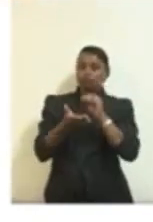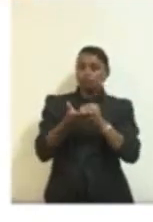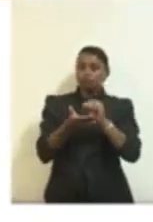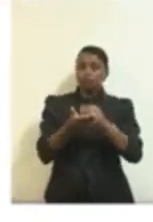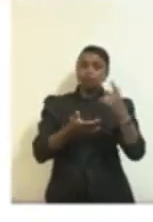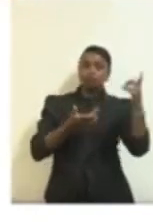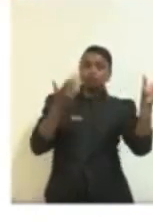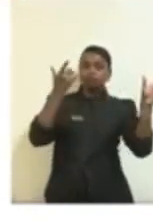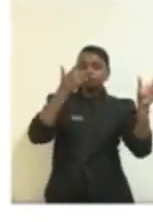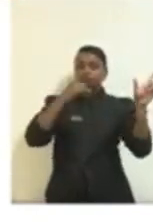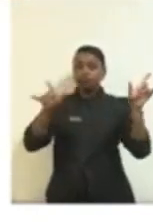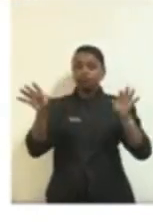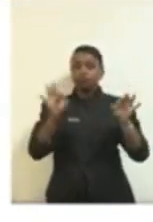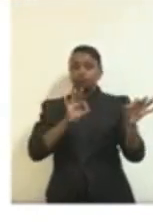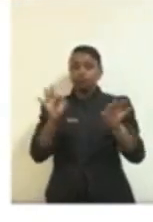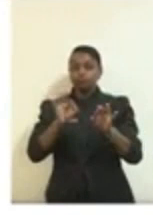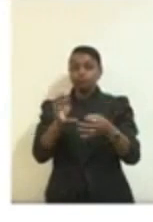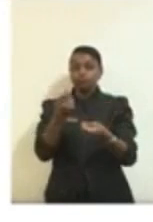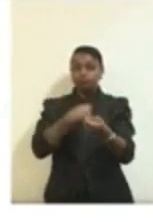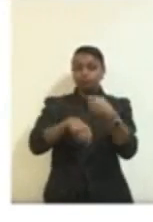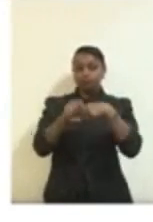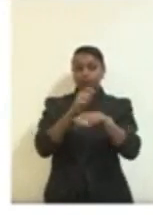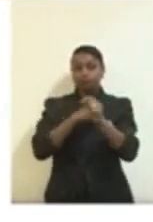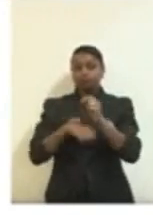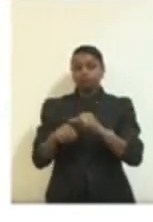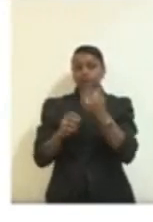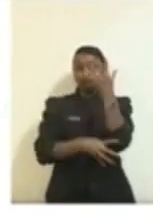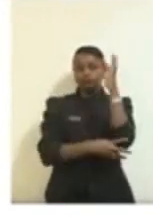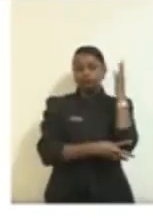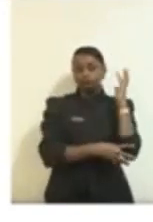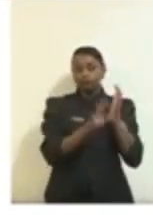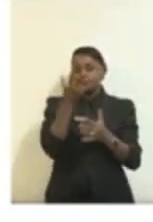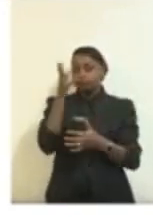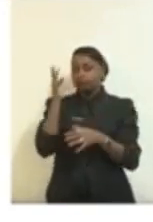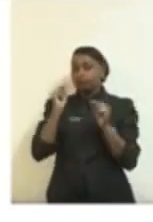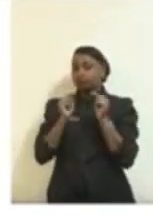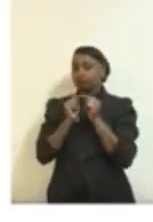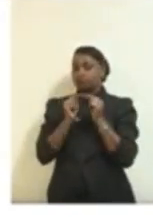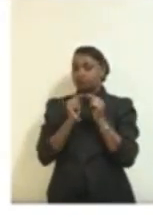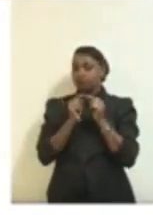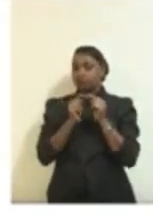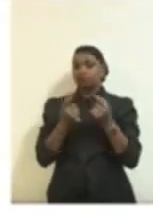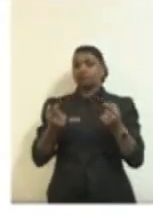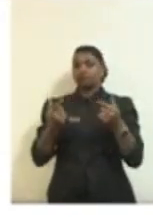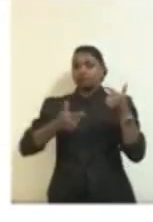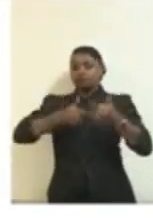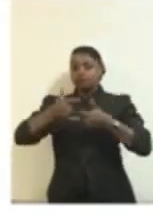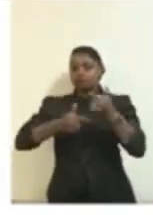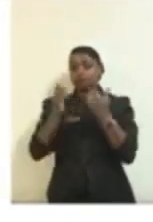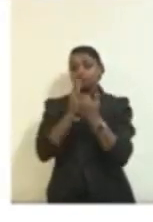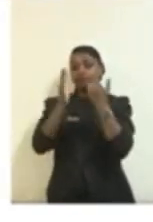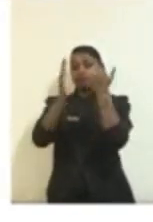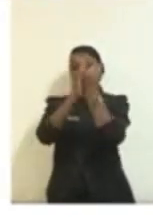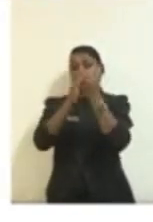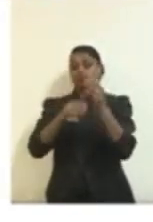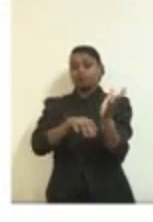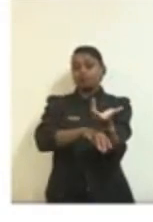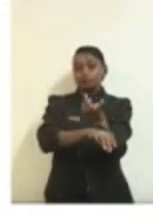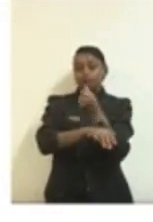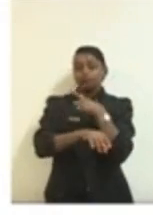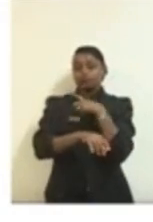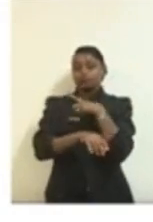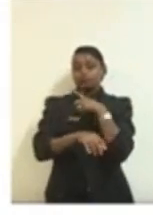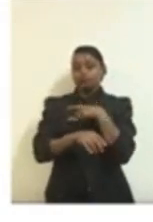os outros, né? Ou um sistema mais natural que realmente produz muitos serviços. Eu acho que o Valério vai ilustrar isso muito bem